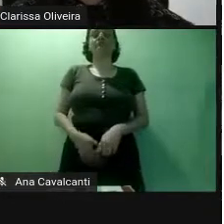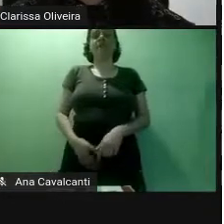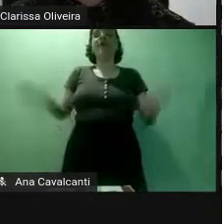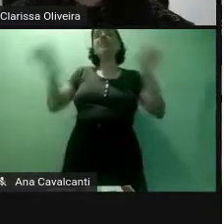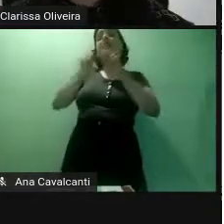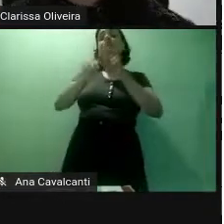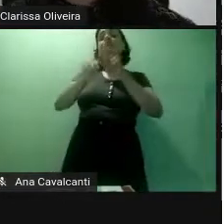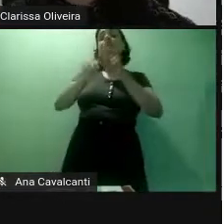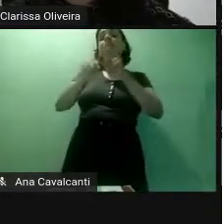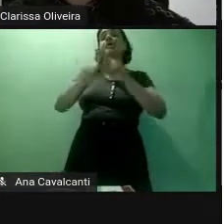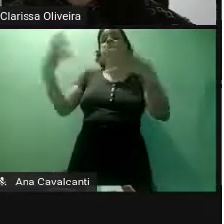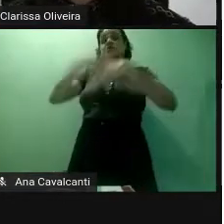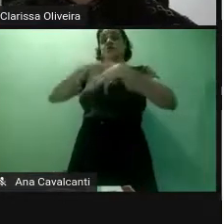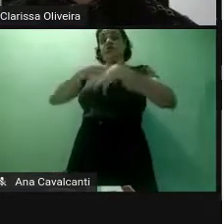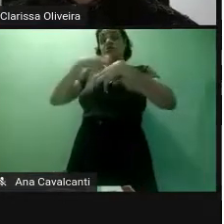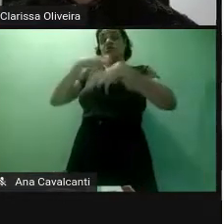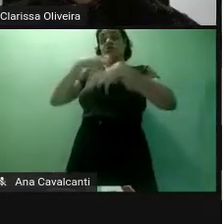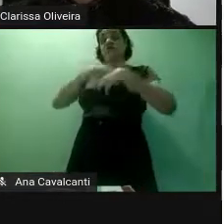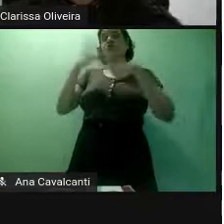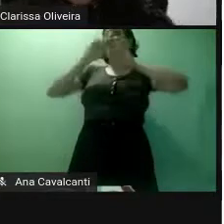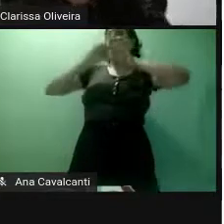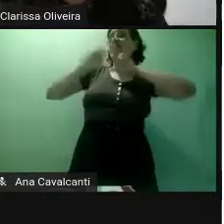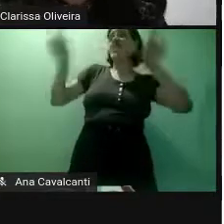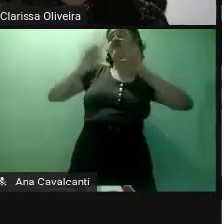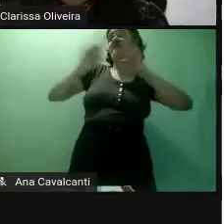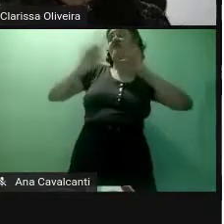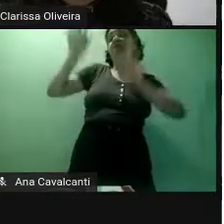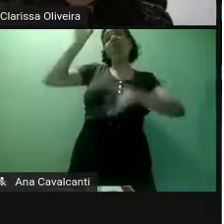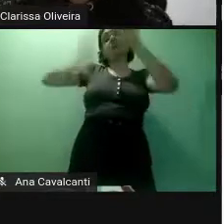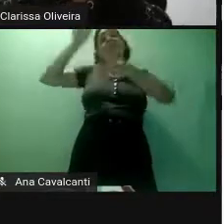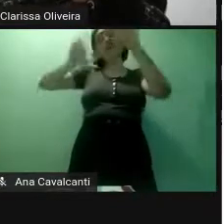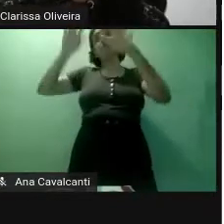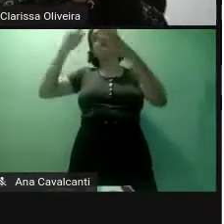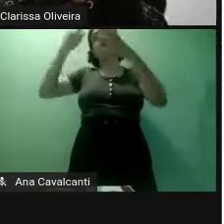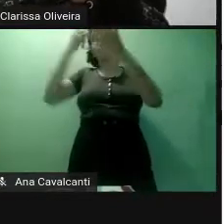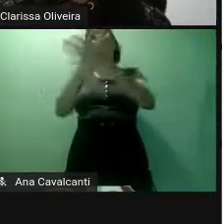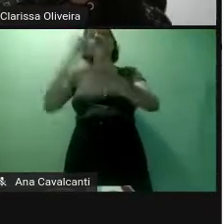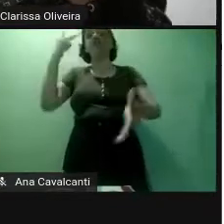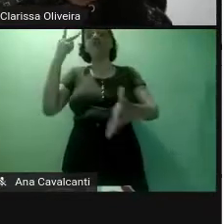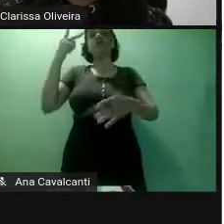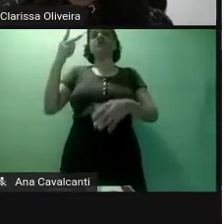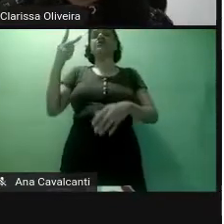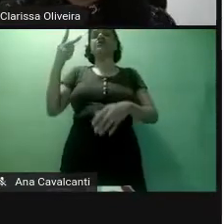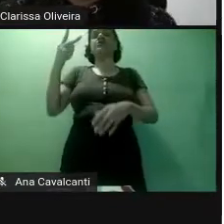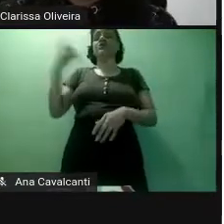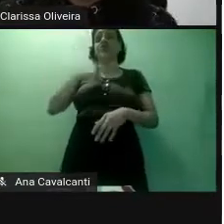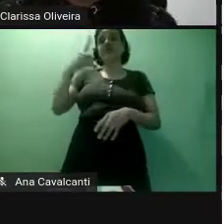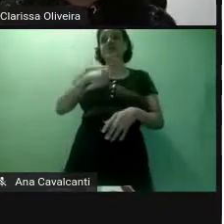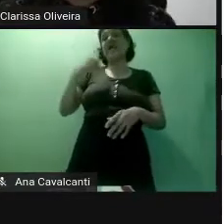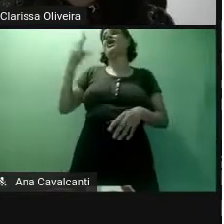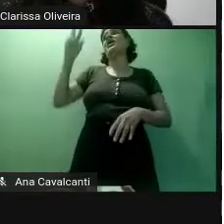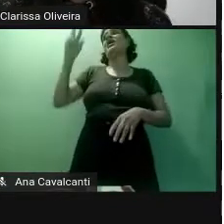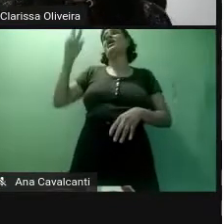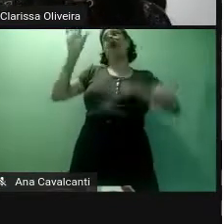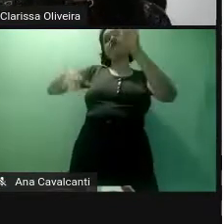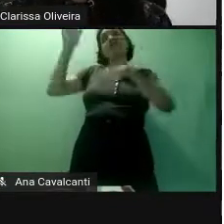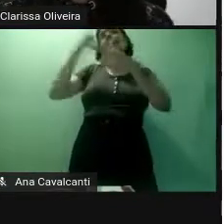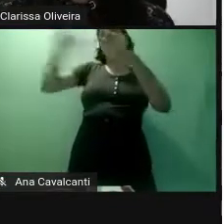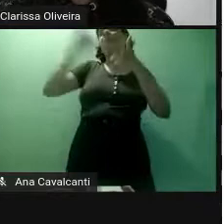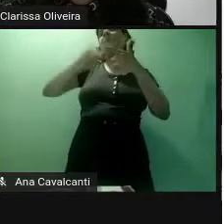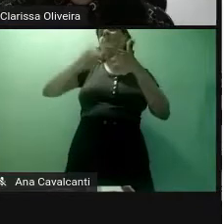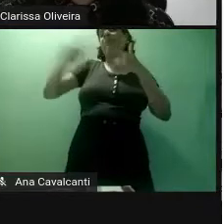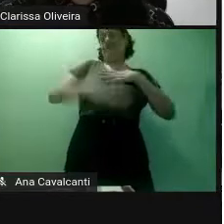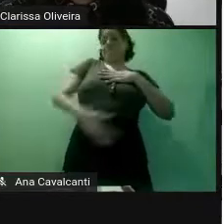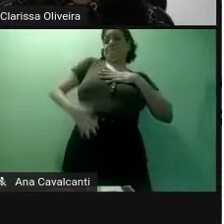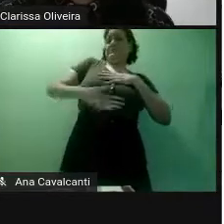sintoma que não é tão comum assim, mas que pode acontecer, são os sintomas gastrointestinais.